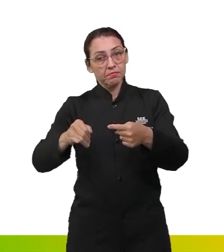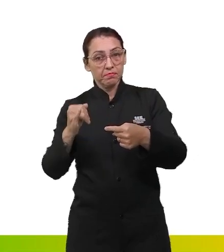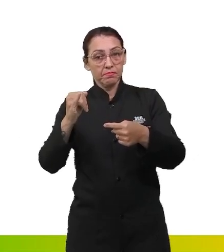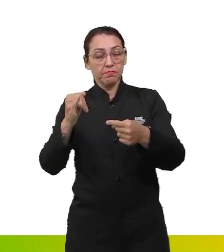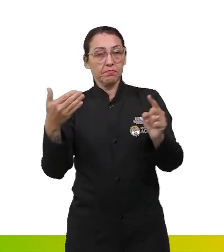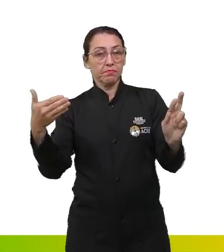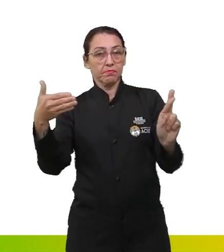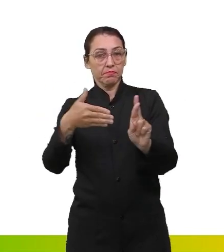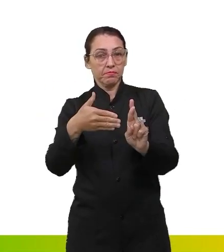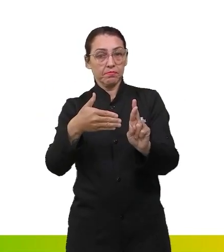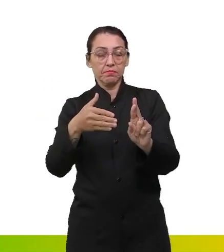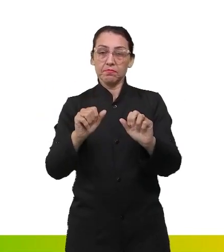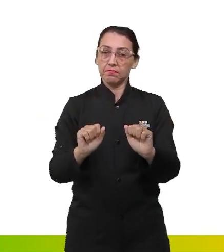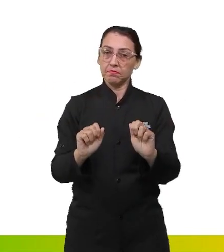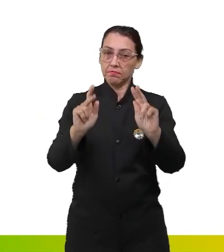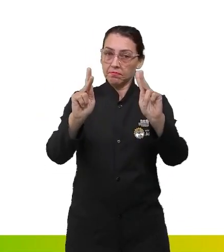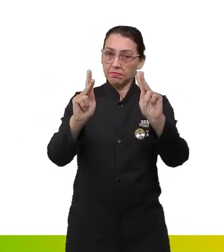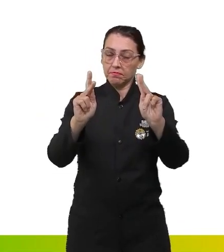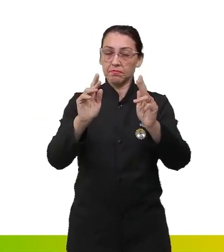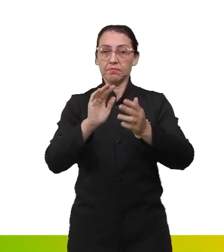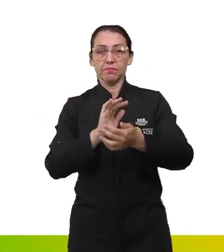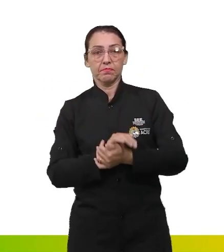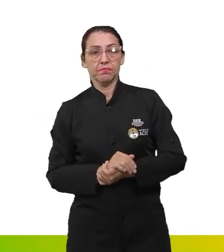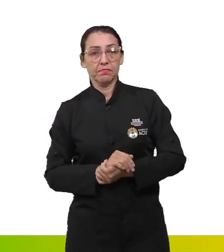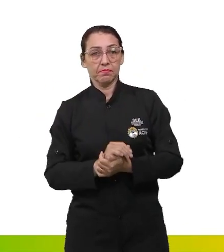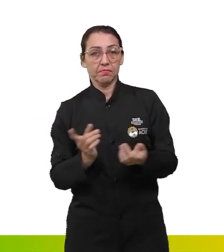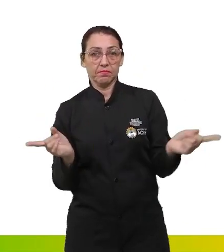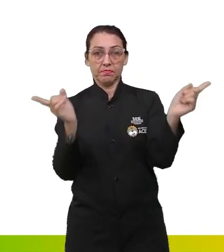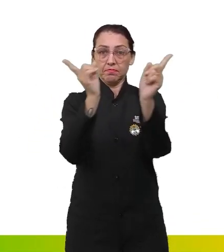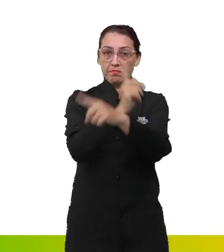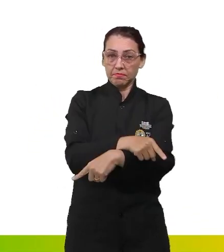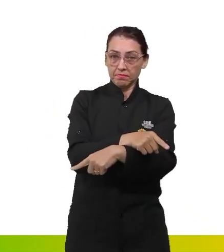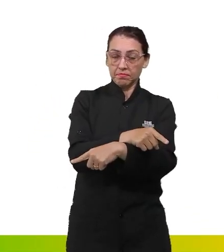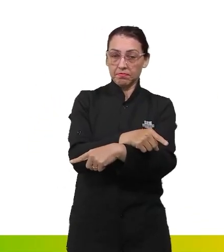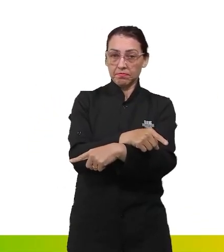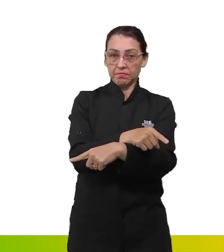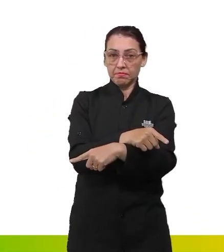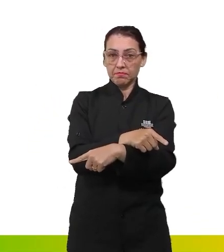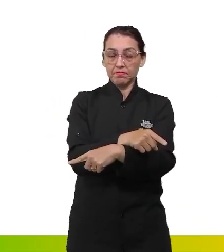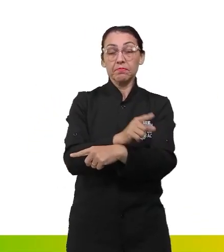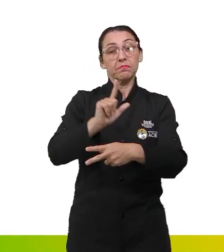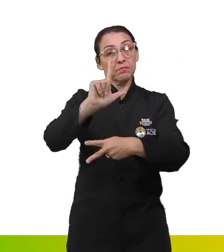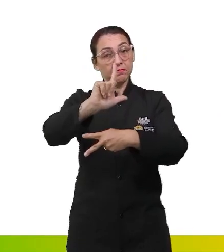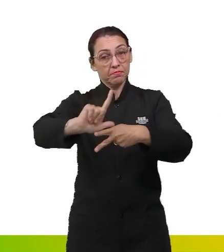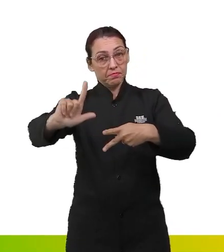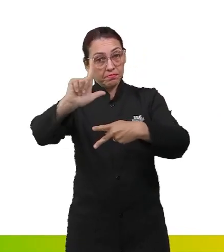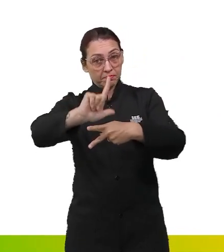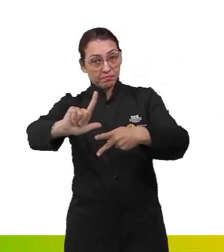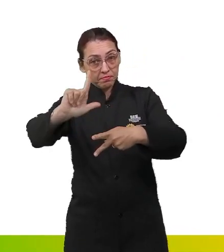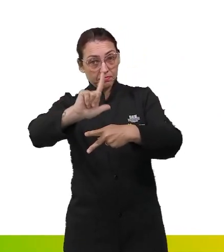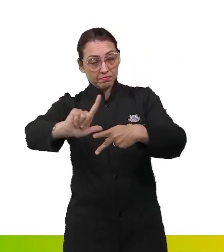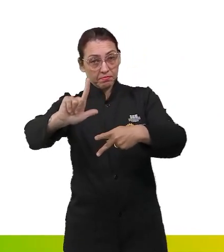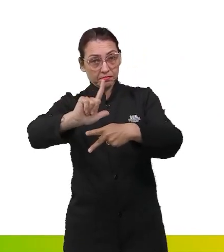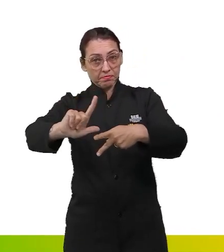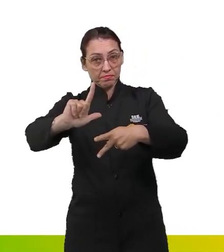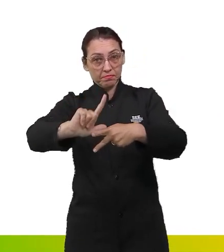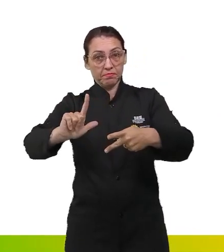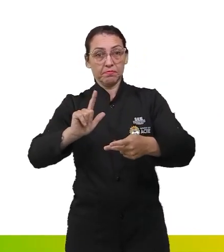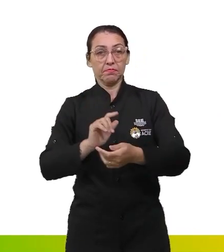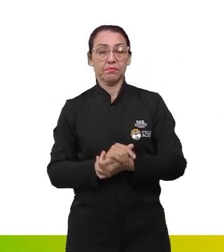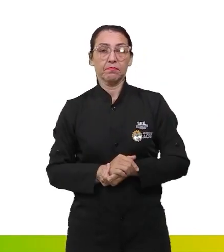se referindo, tá bom? Ah, professor, e se eu trocar esse objeto aqui por um no plural? Se eu fizer